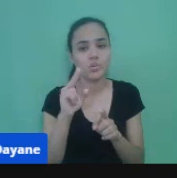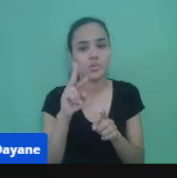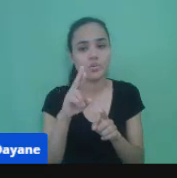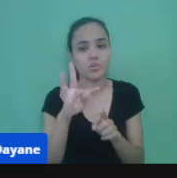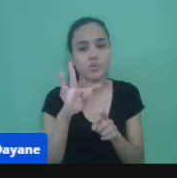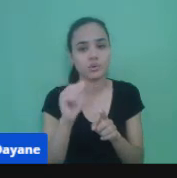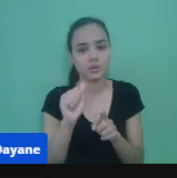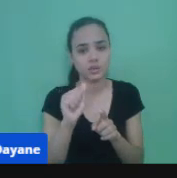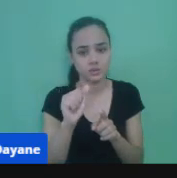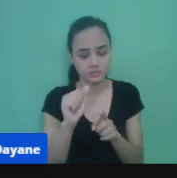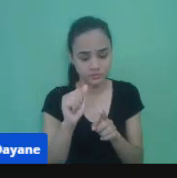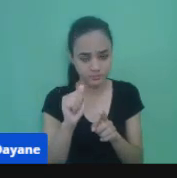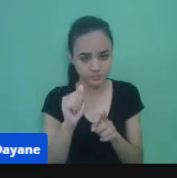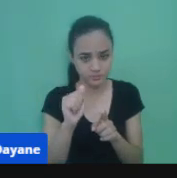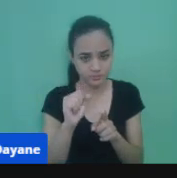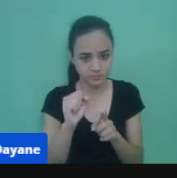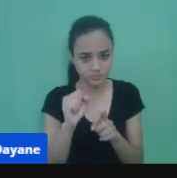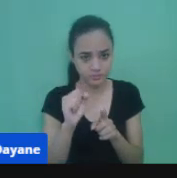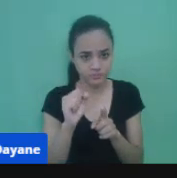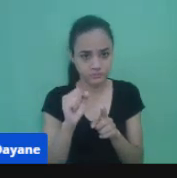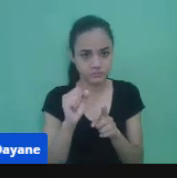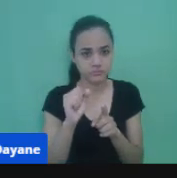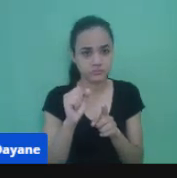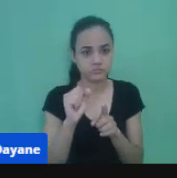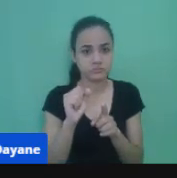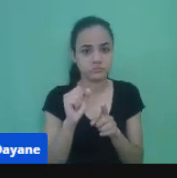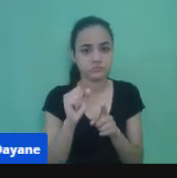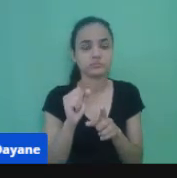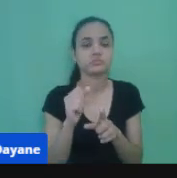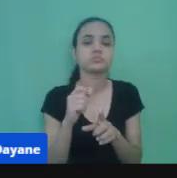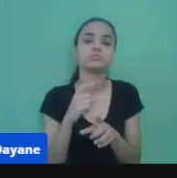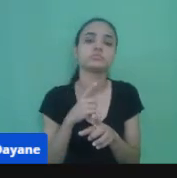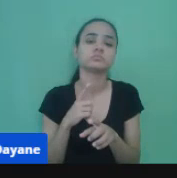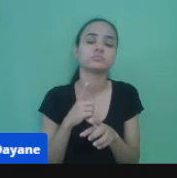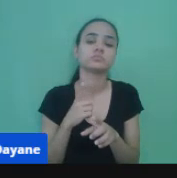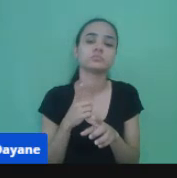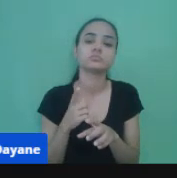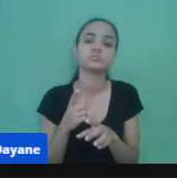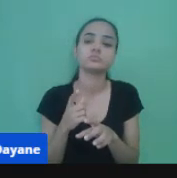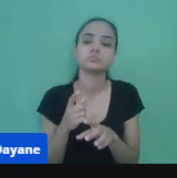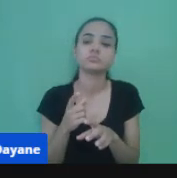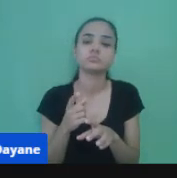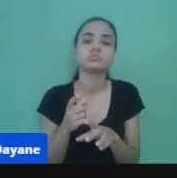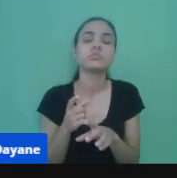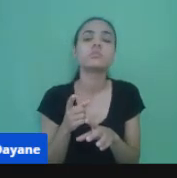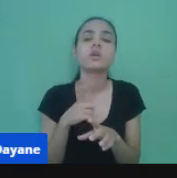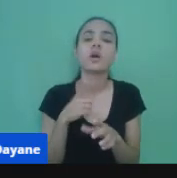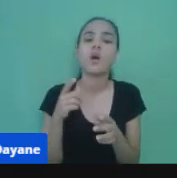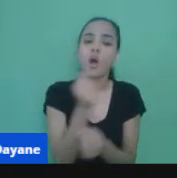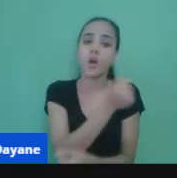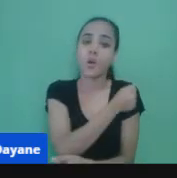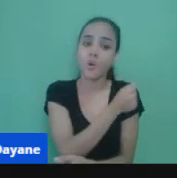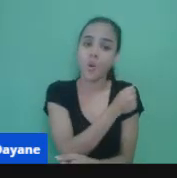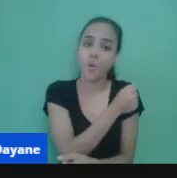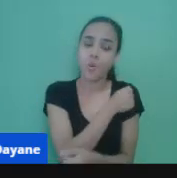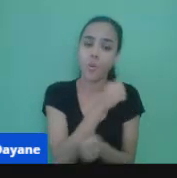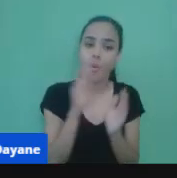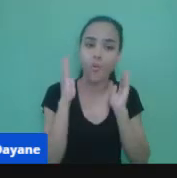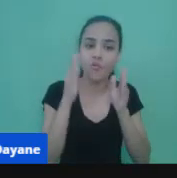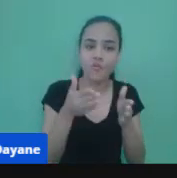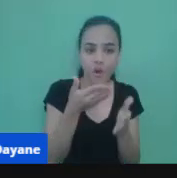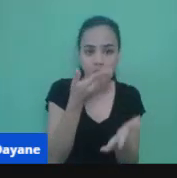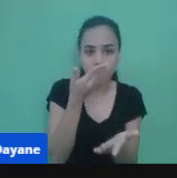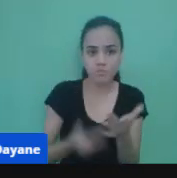porque muitas vezes quando a gente vai pegar um filme muito extenso, os alunos eles vão perdendo foco, eles não têm esse costume, esse hábito.